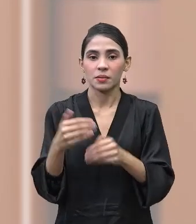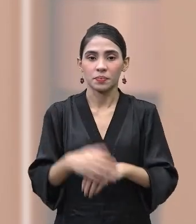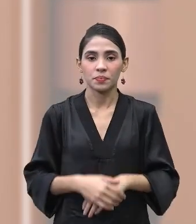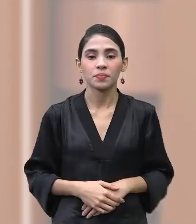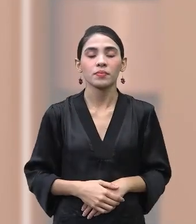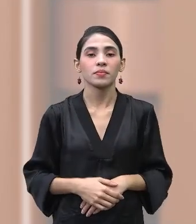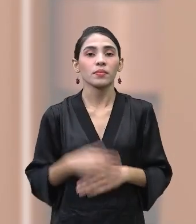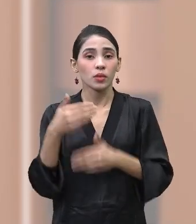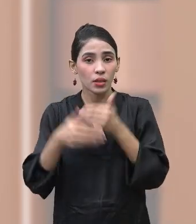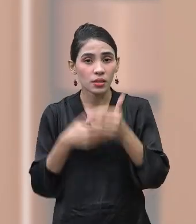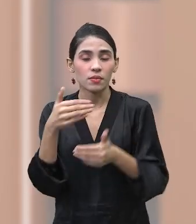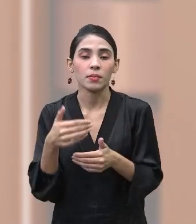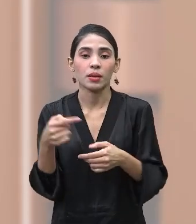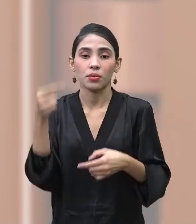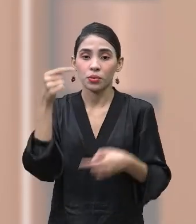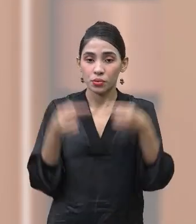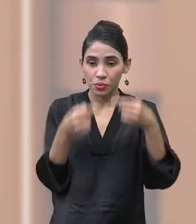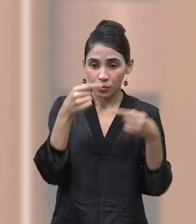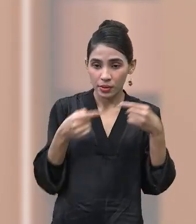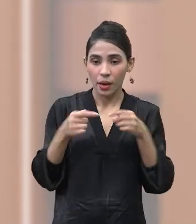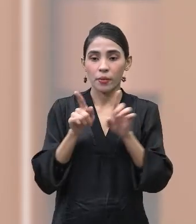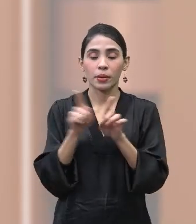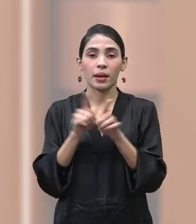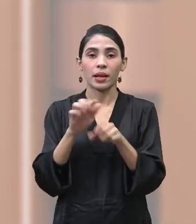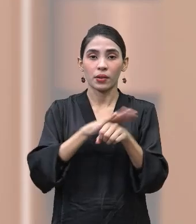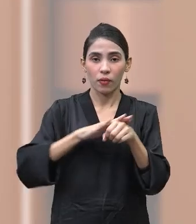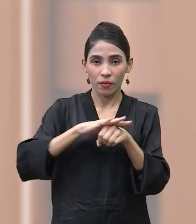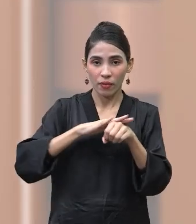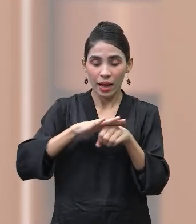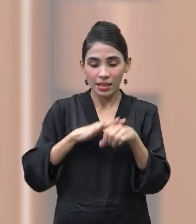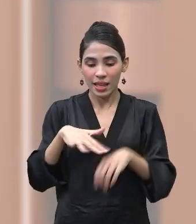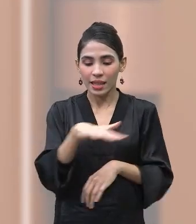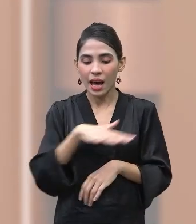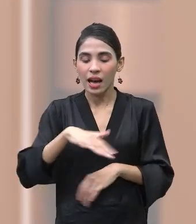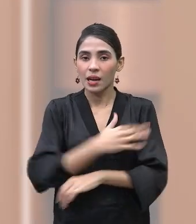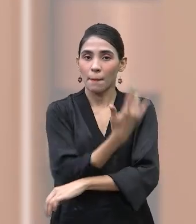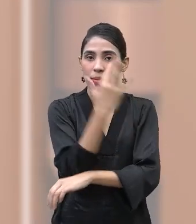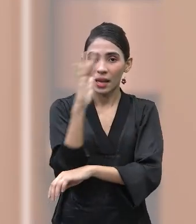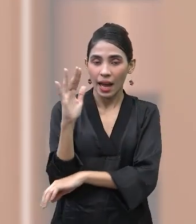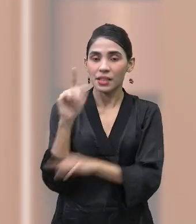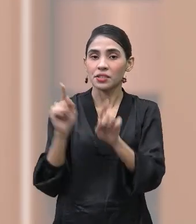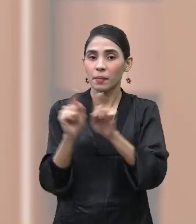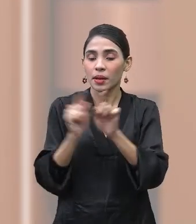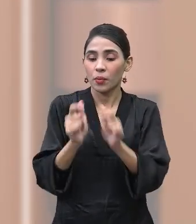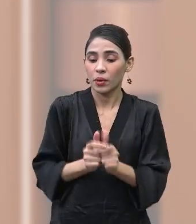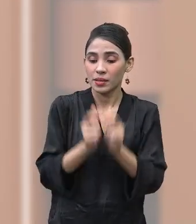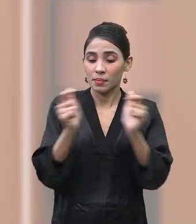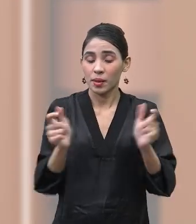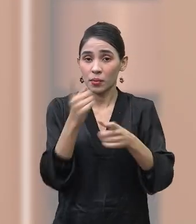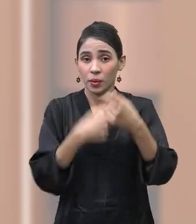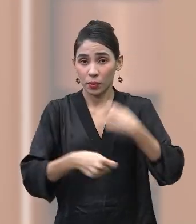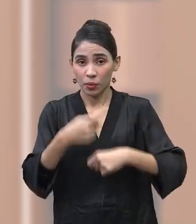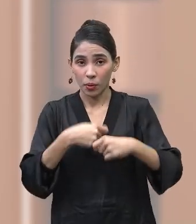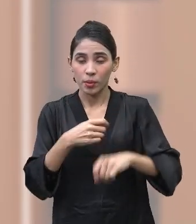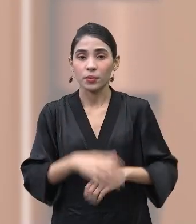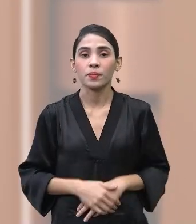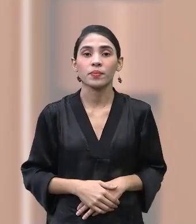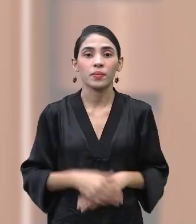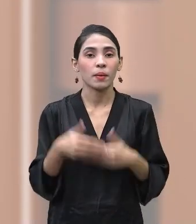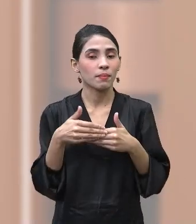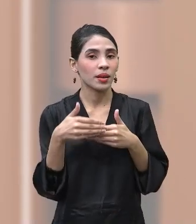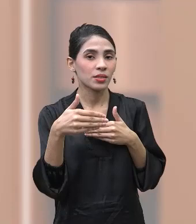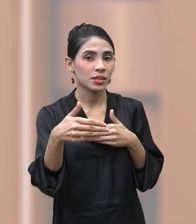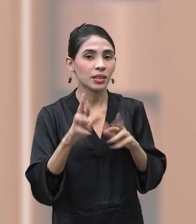das discussões, dos debates sobre o meio ambiente, sobre o crescimento econômico. Então, a partir